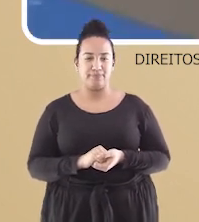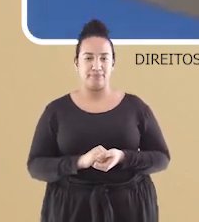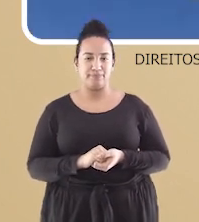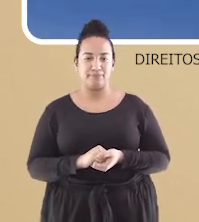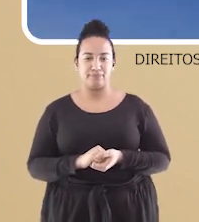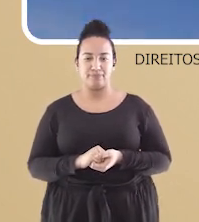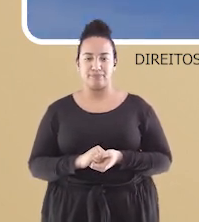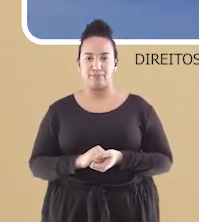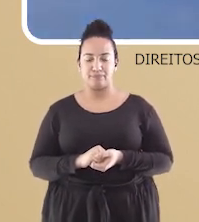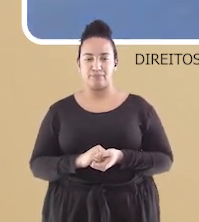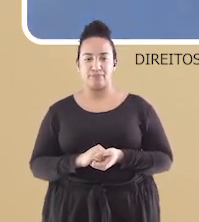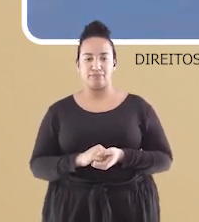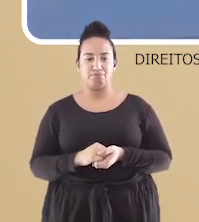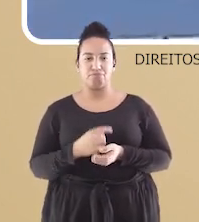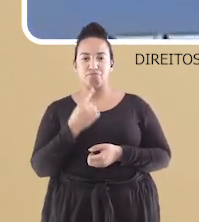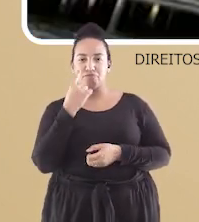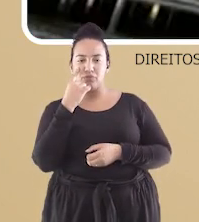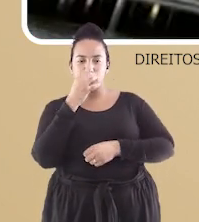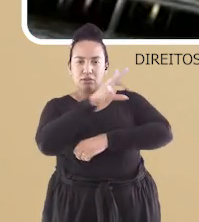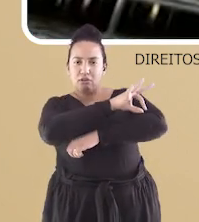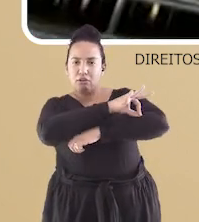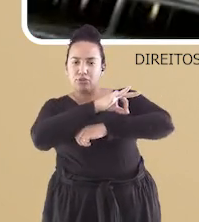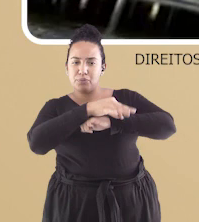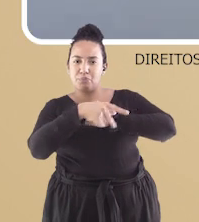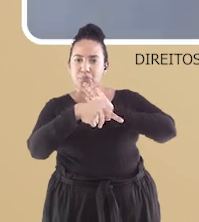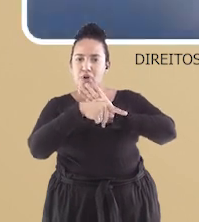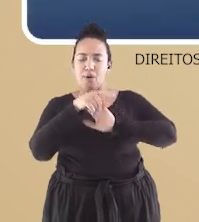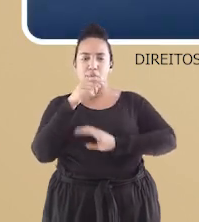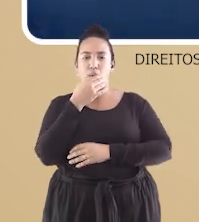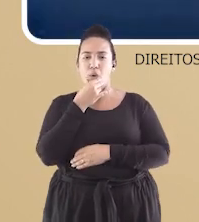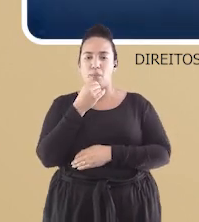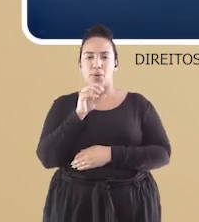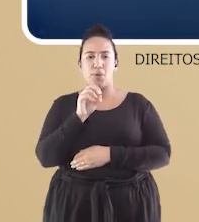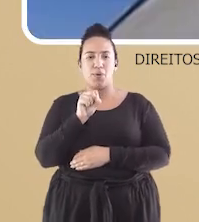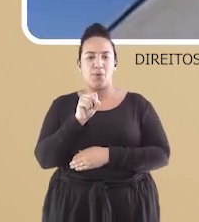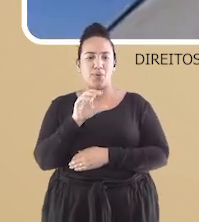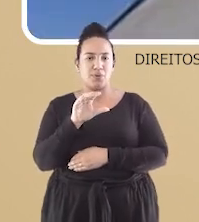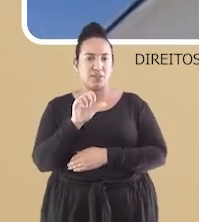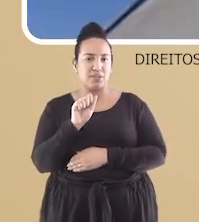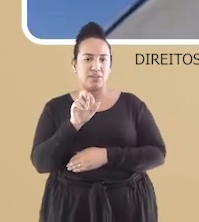O traço de Oscar Niemeyer é único.